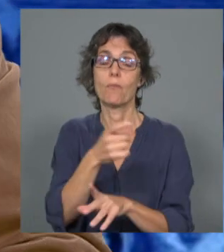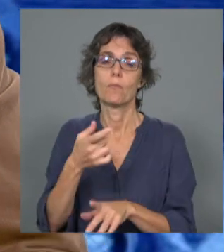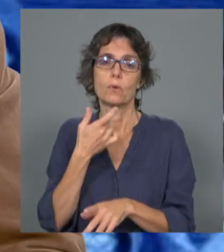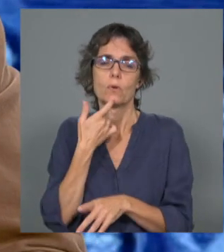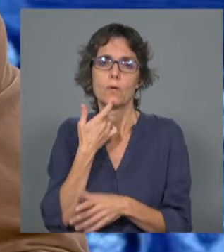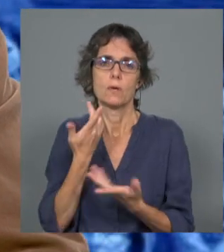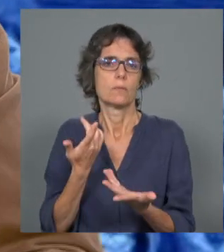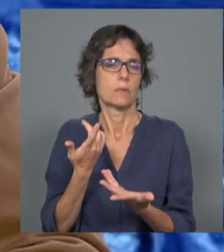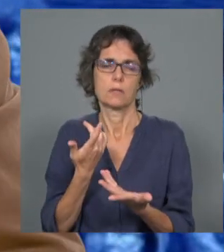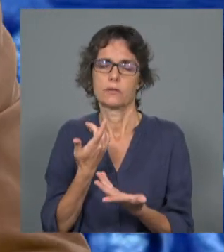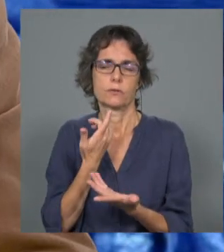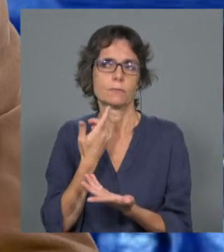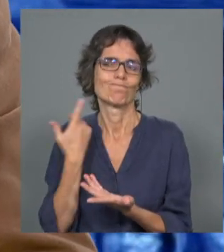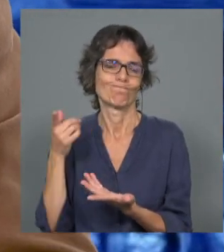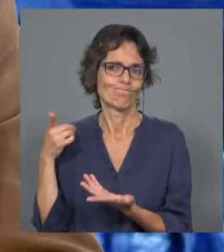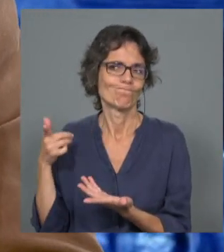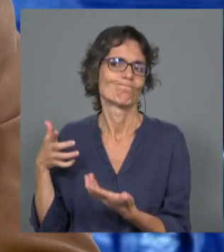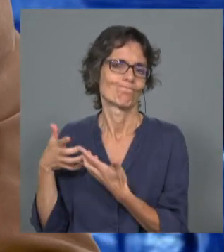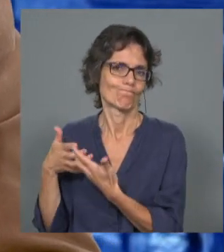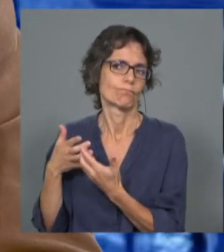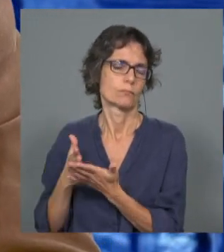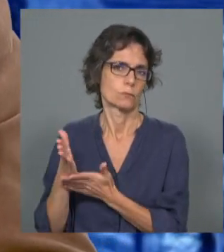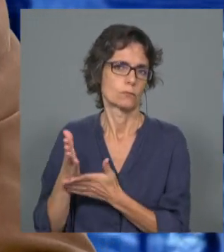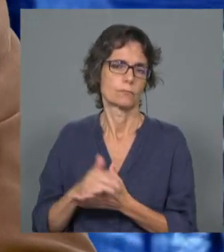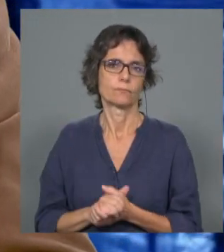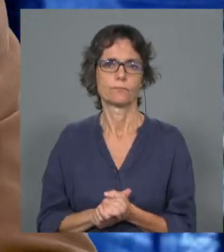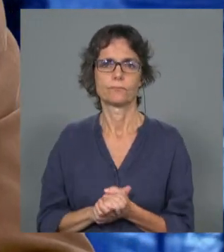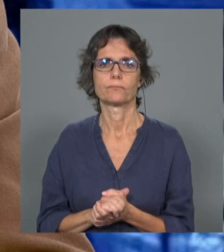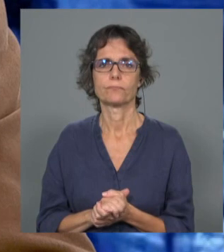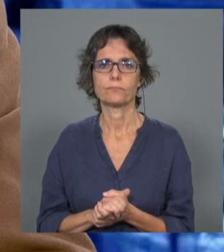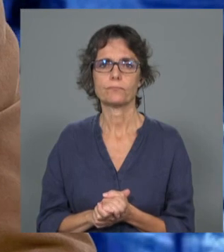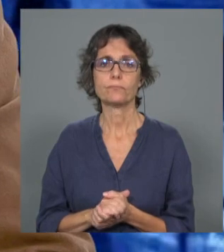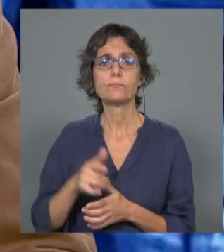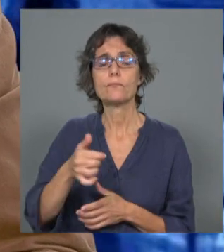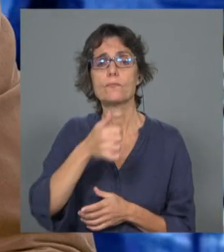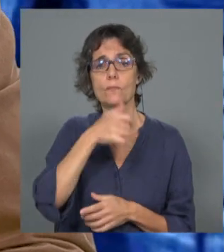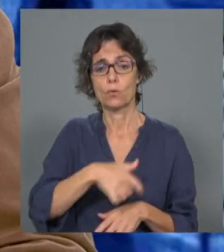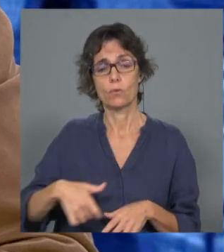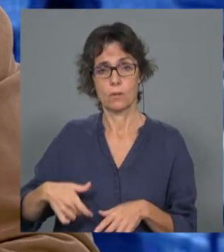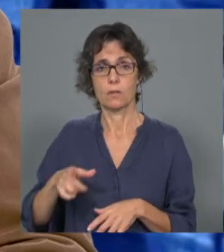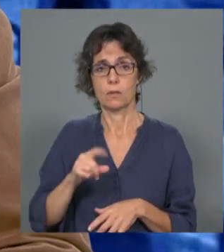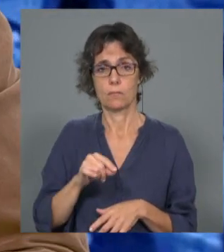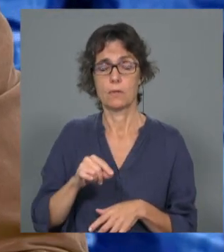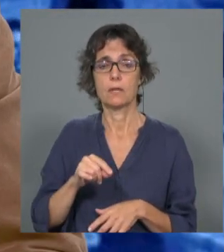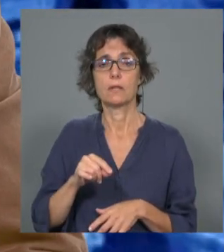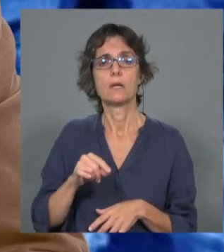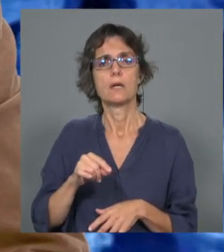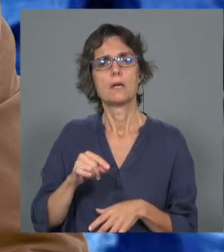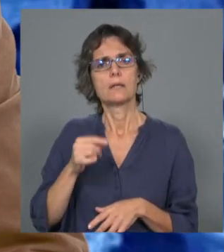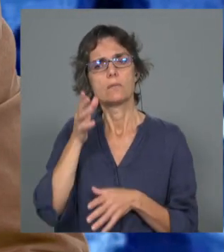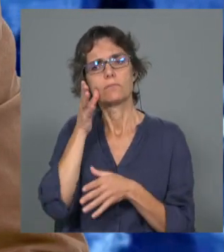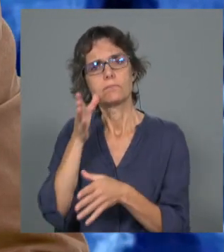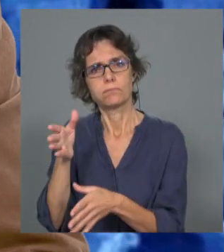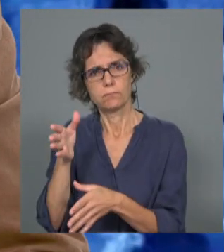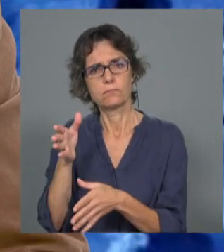falar. Este cardeal tem estado, podemos dizer, muito inserido nas situações reais da vida do